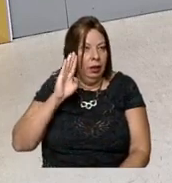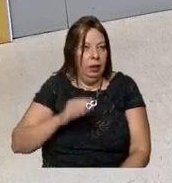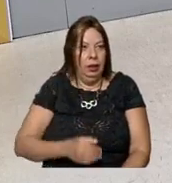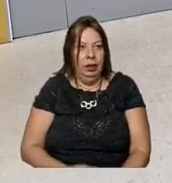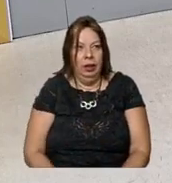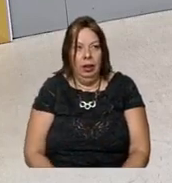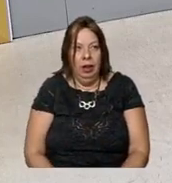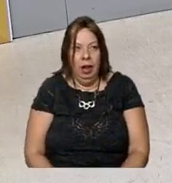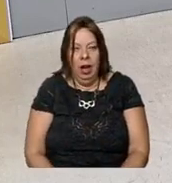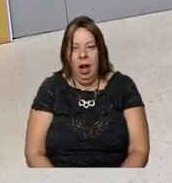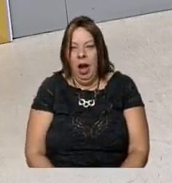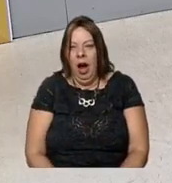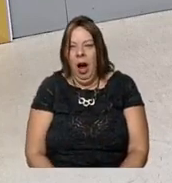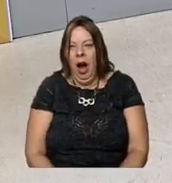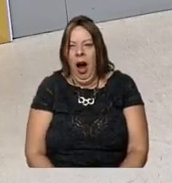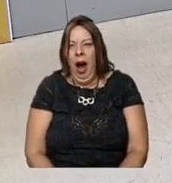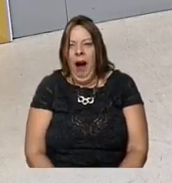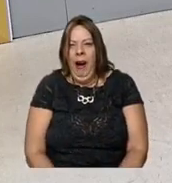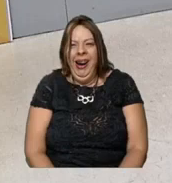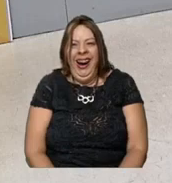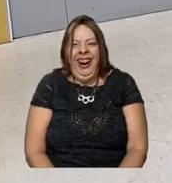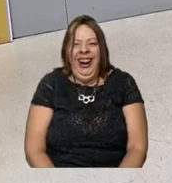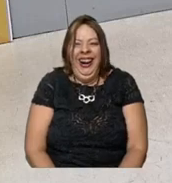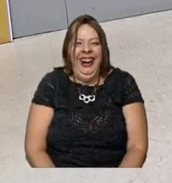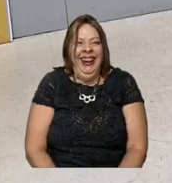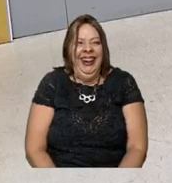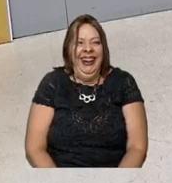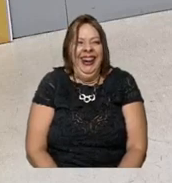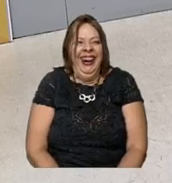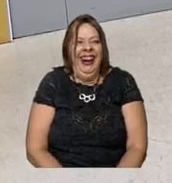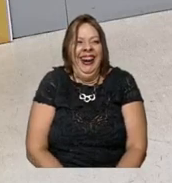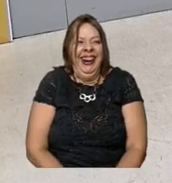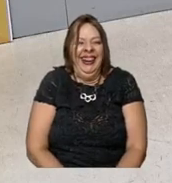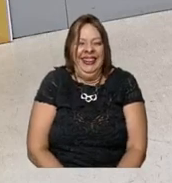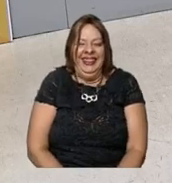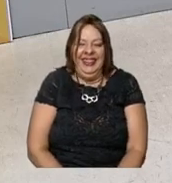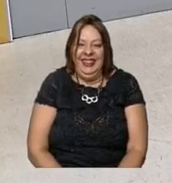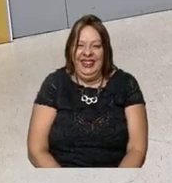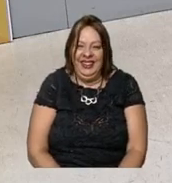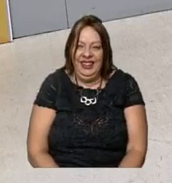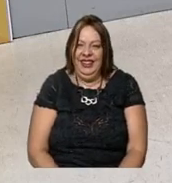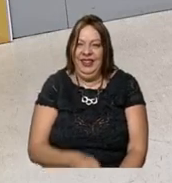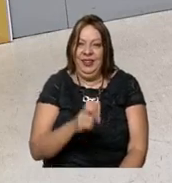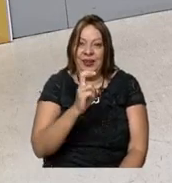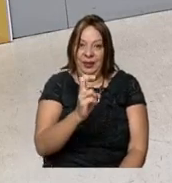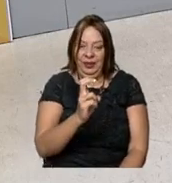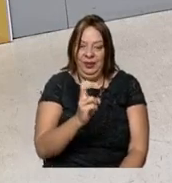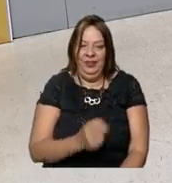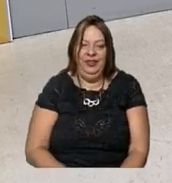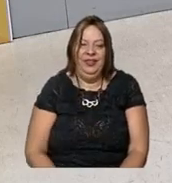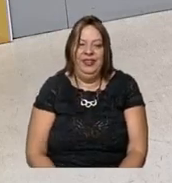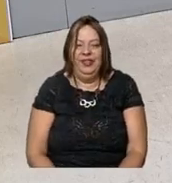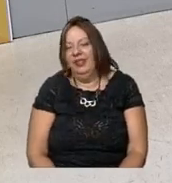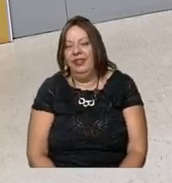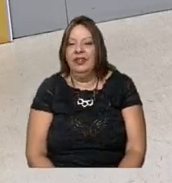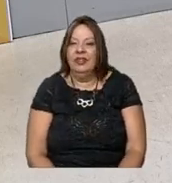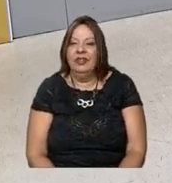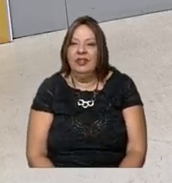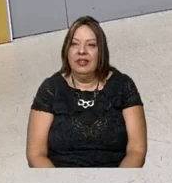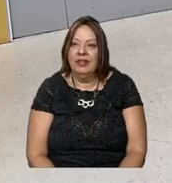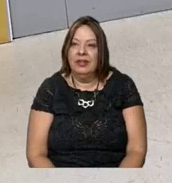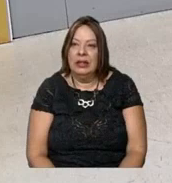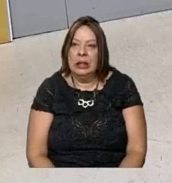aí da nossa sorteadora para subir a primeira bolinha, já subiu. Nossa! Bolinha de número 5!